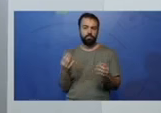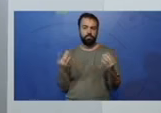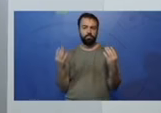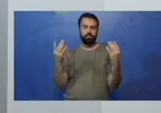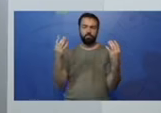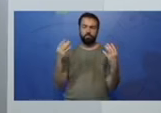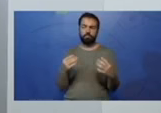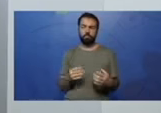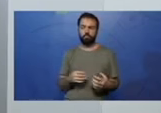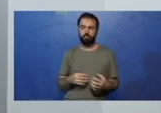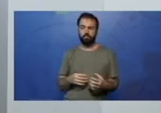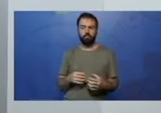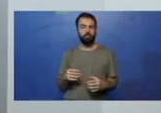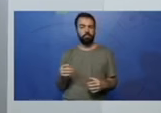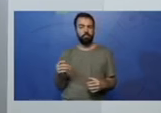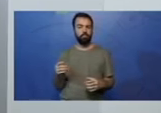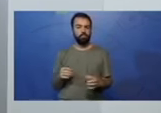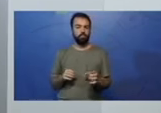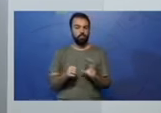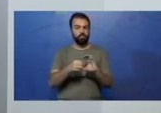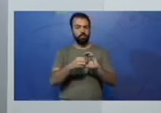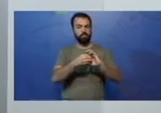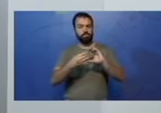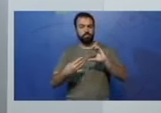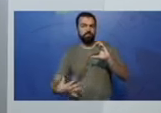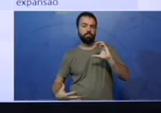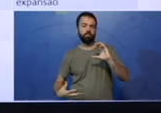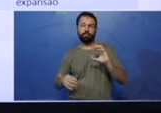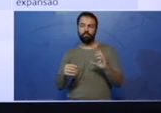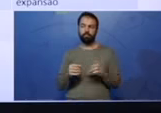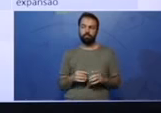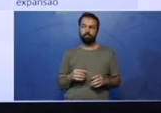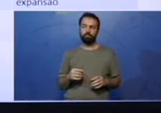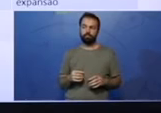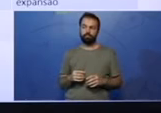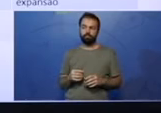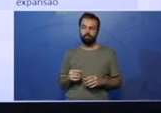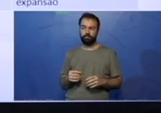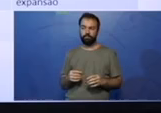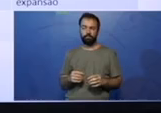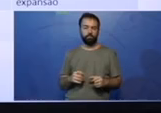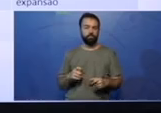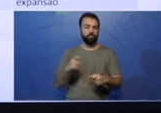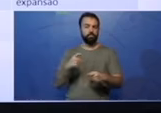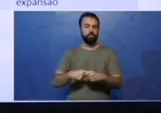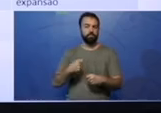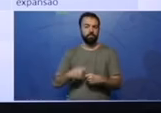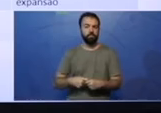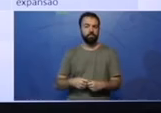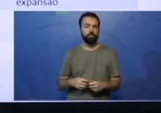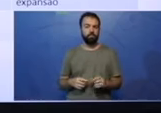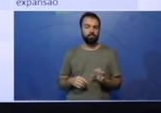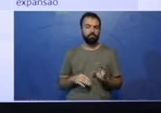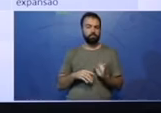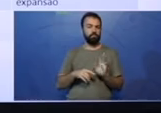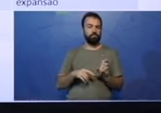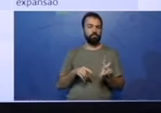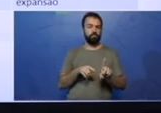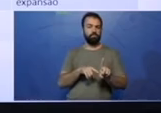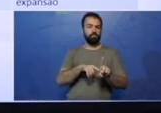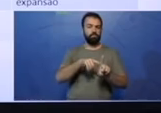dos estados físicos. Nós temos o estado sólido com uma forma fixa e o volume fixo.